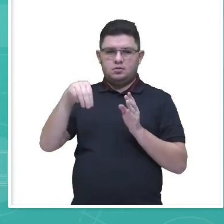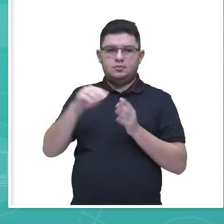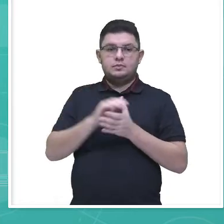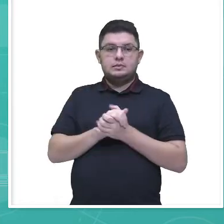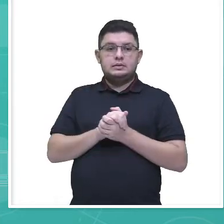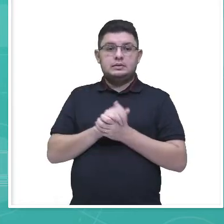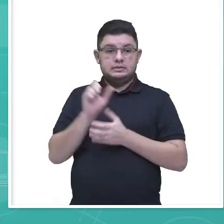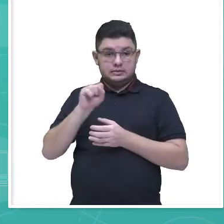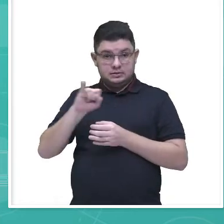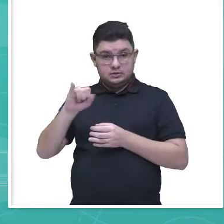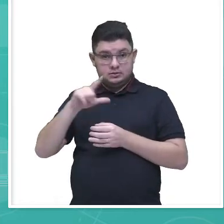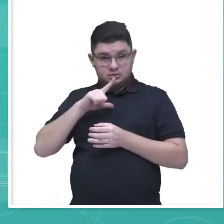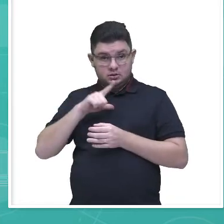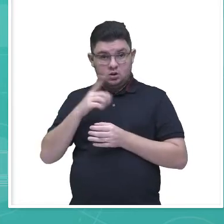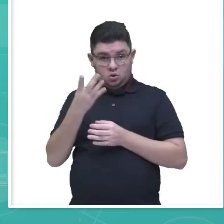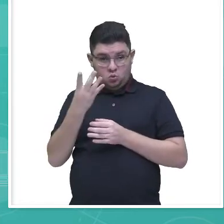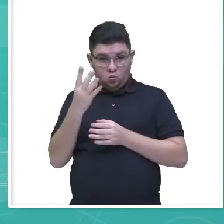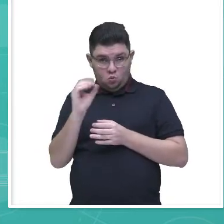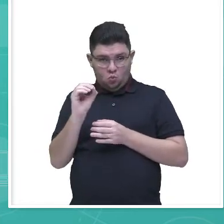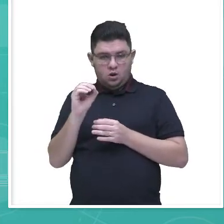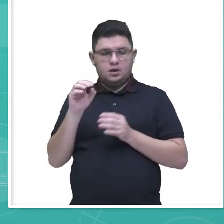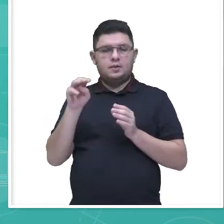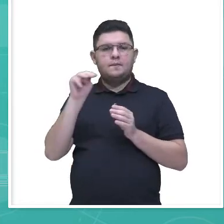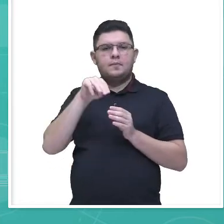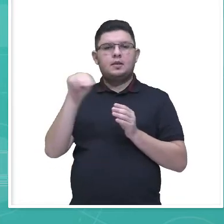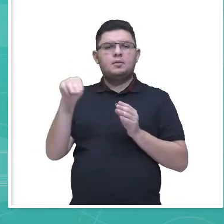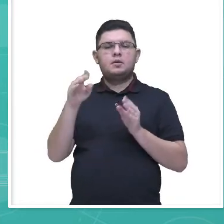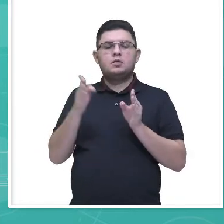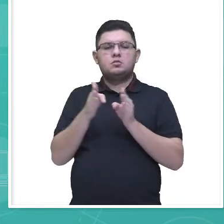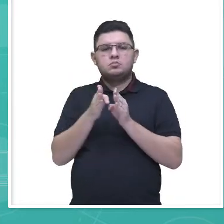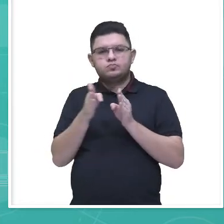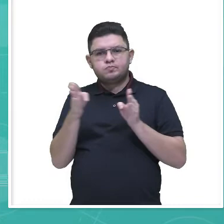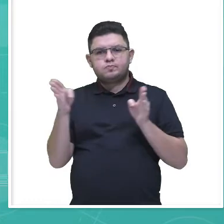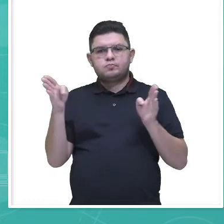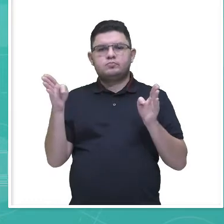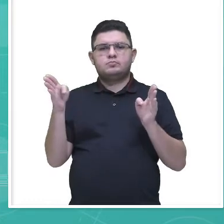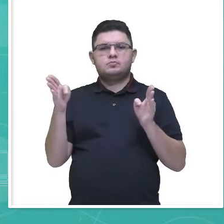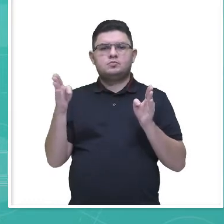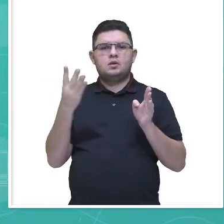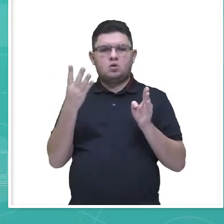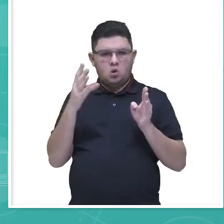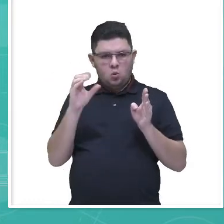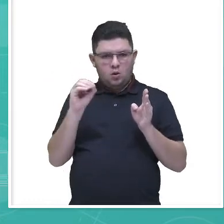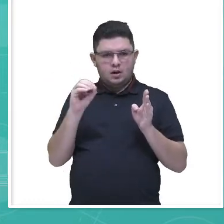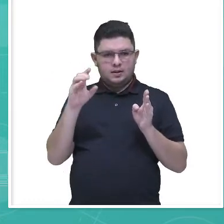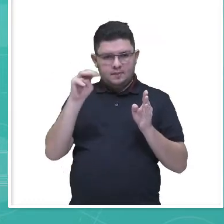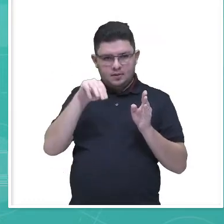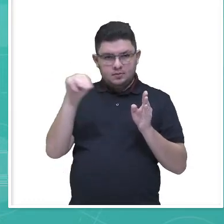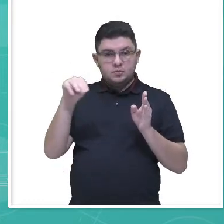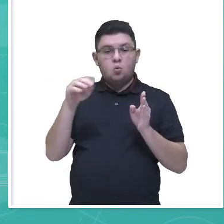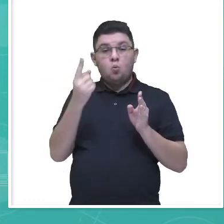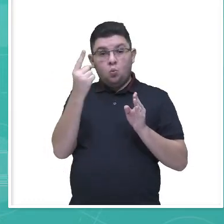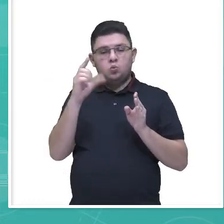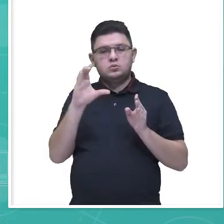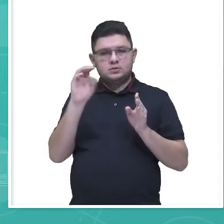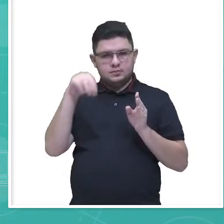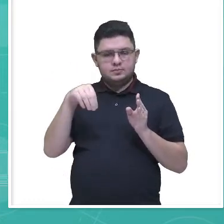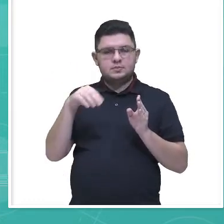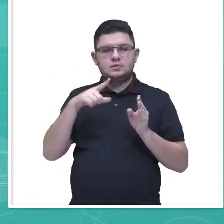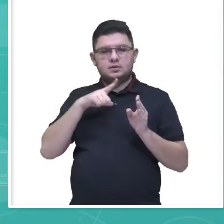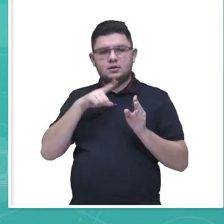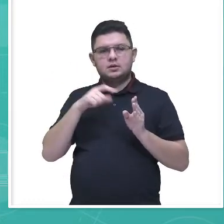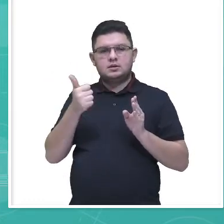estica um pouco mais lá na tua régua. Você já sabe que se 1 centímetro tem 10 milímetros, né,